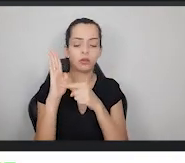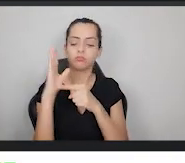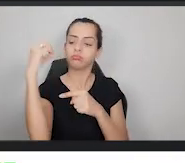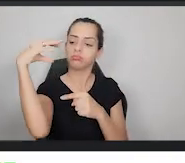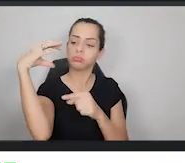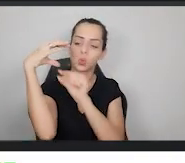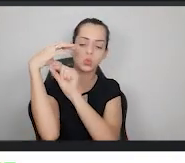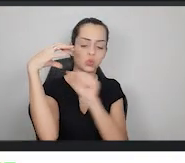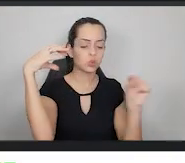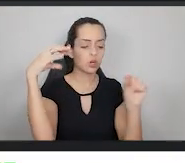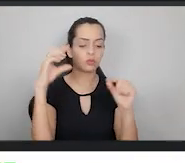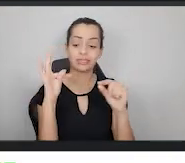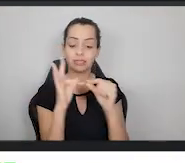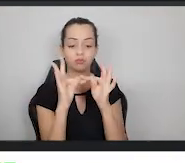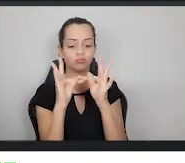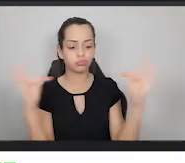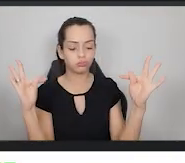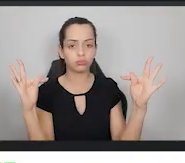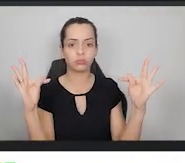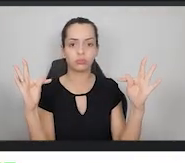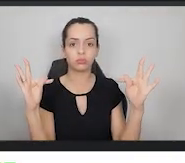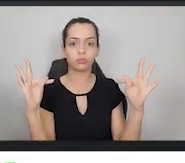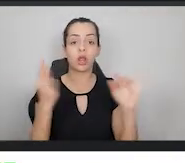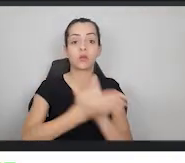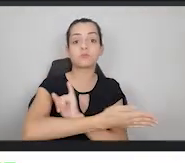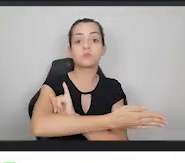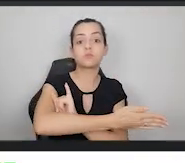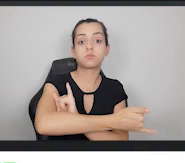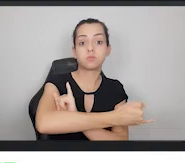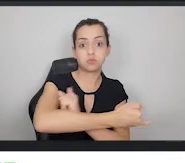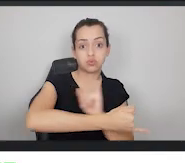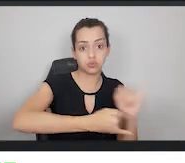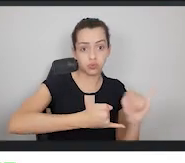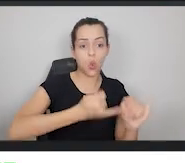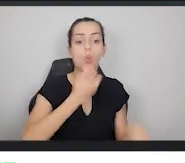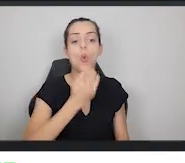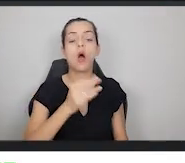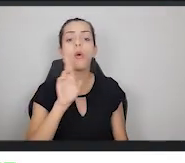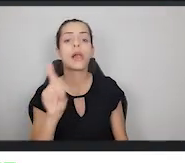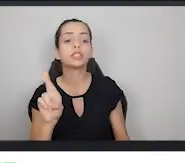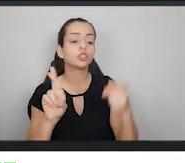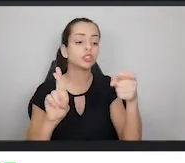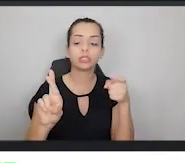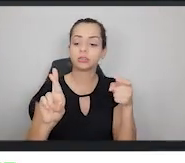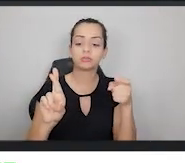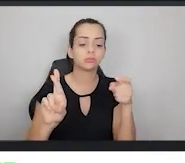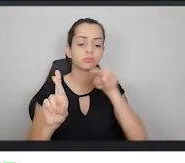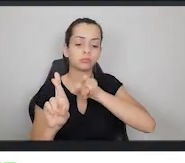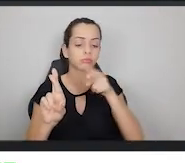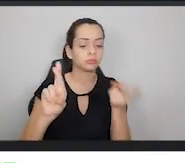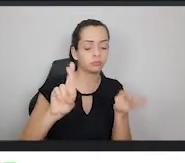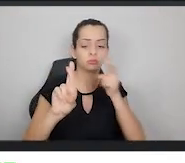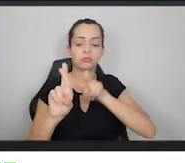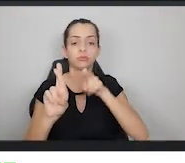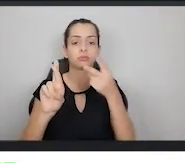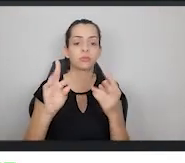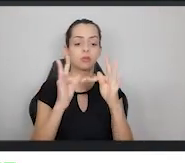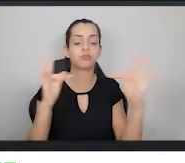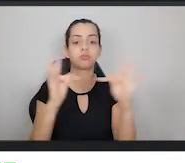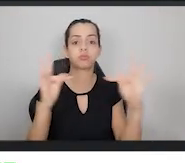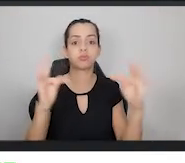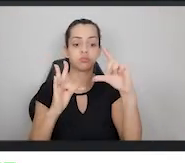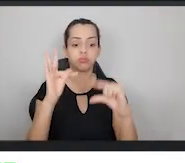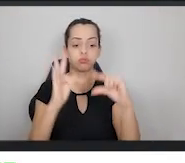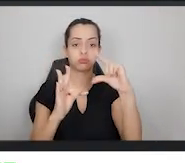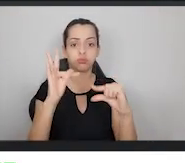na carga leve. Ele vai fazer esse controle e vai fazer a compensação. Ele tem um relé de controle, ele tem os PPs e TCs para